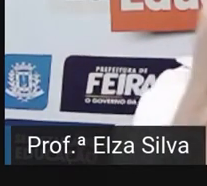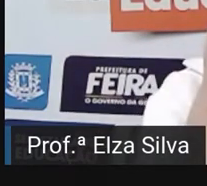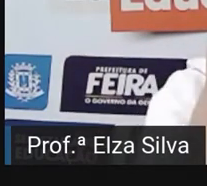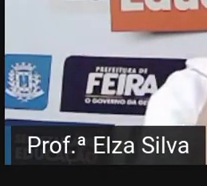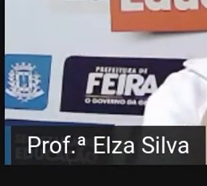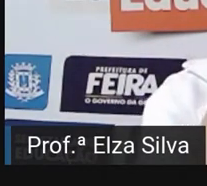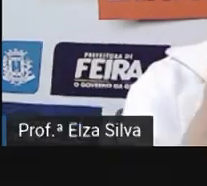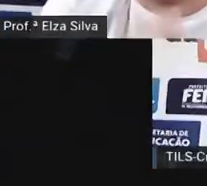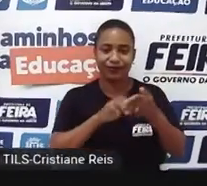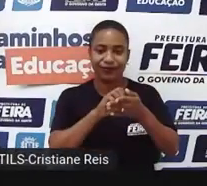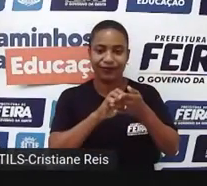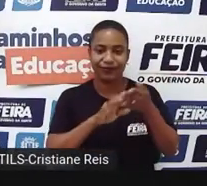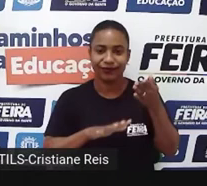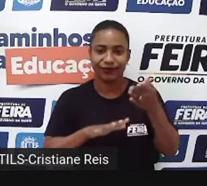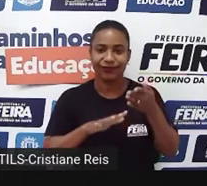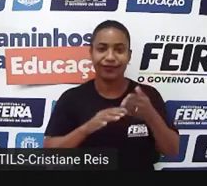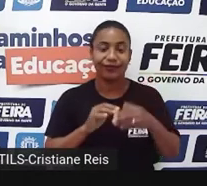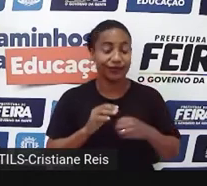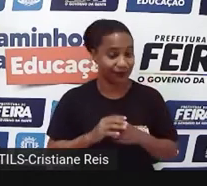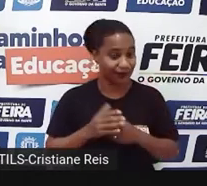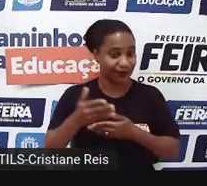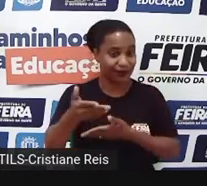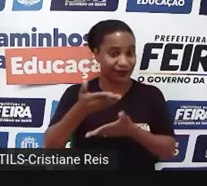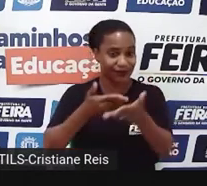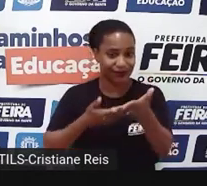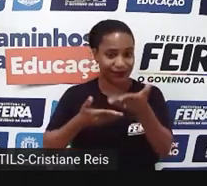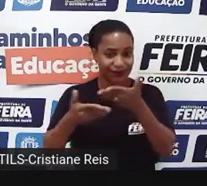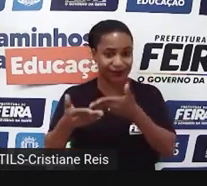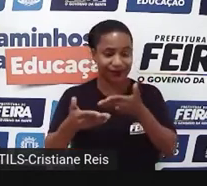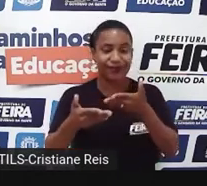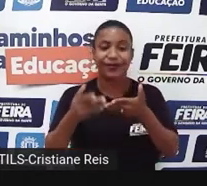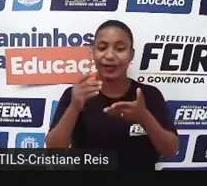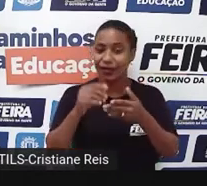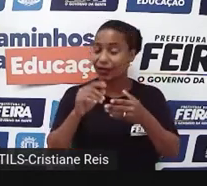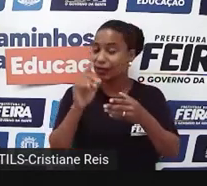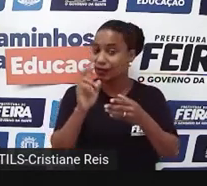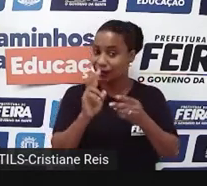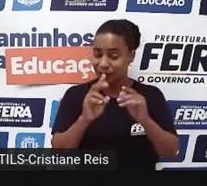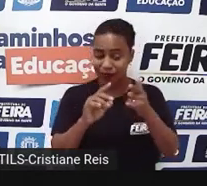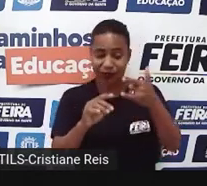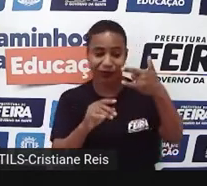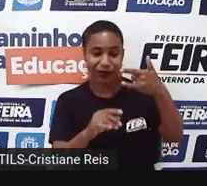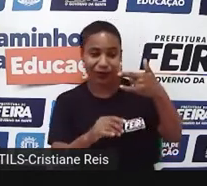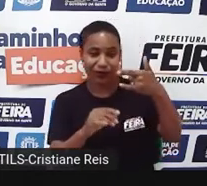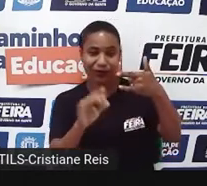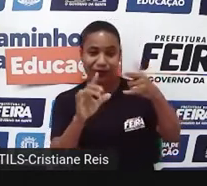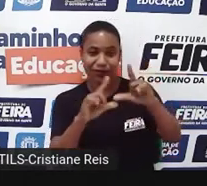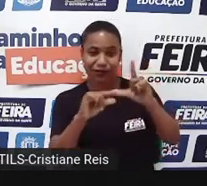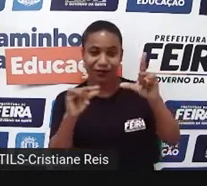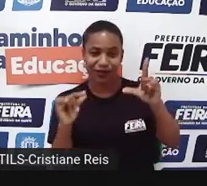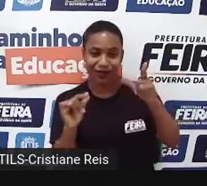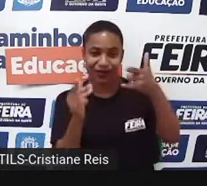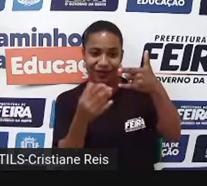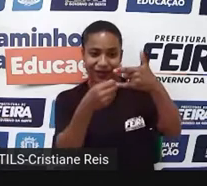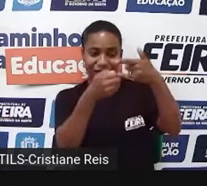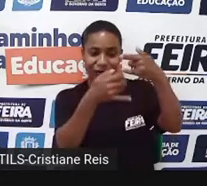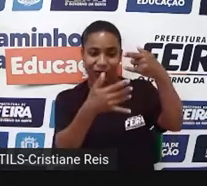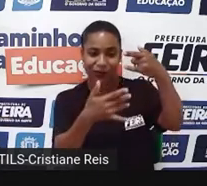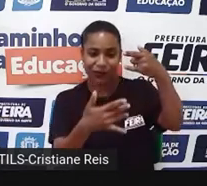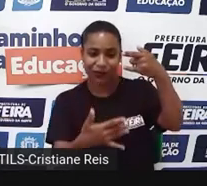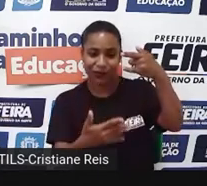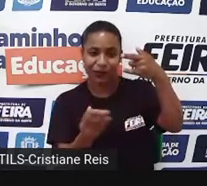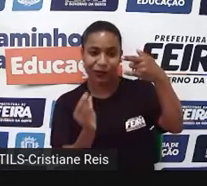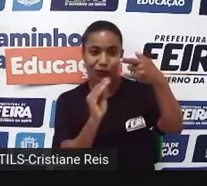atividades interativas, a gente sempre deixa o link lá no canal da Seduc do YouTube, justamente para que vocês